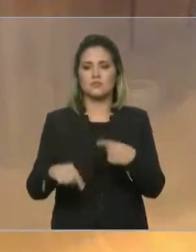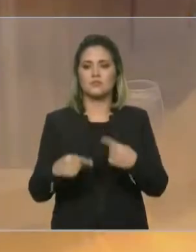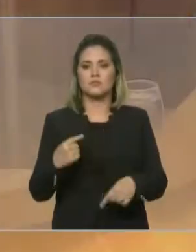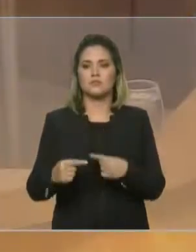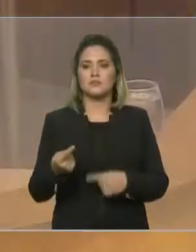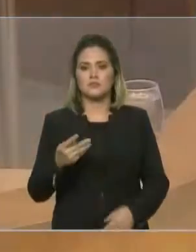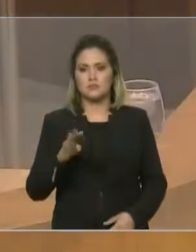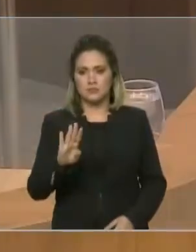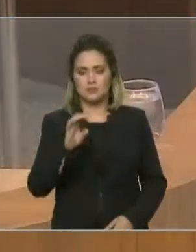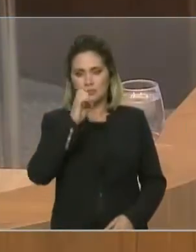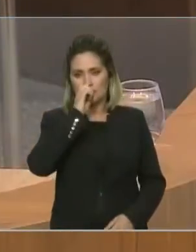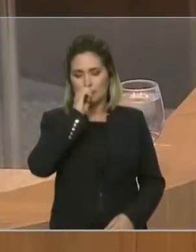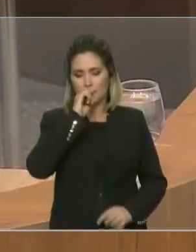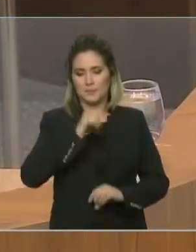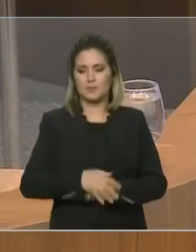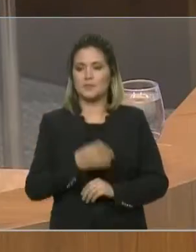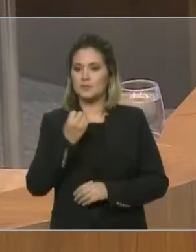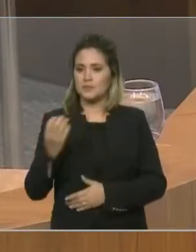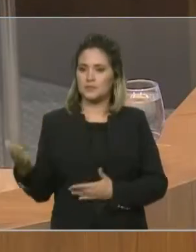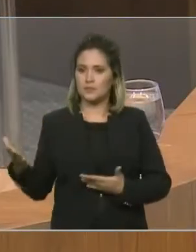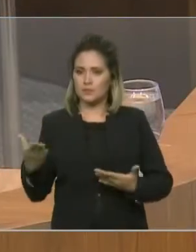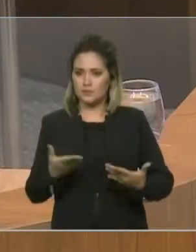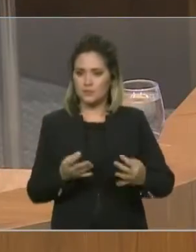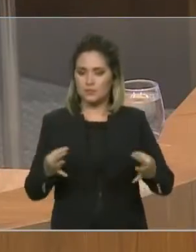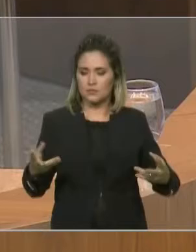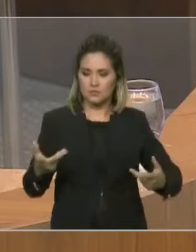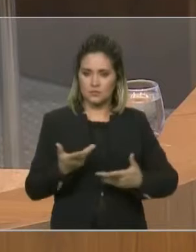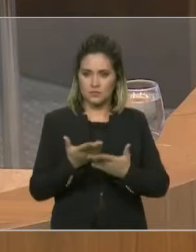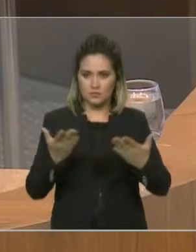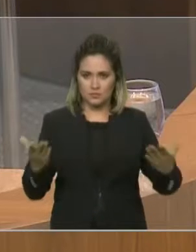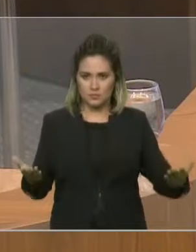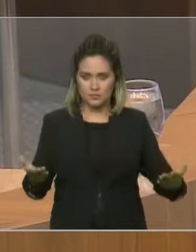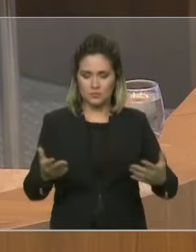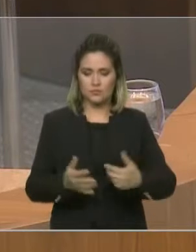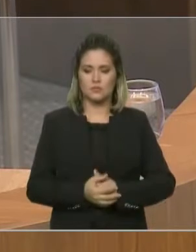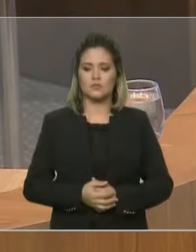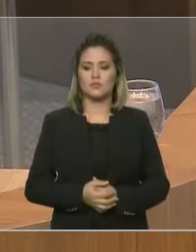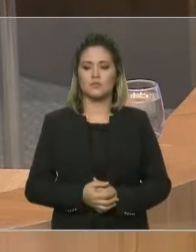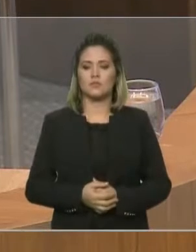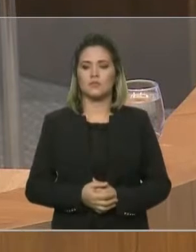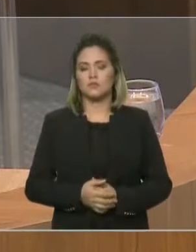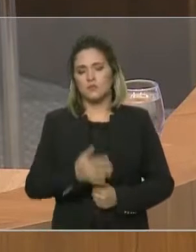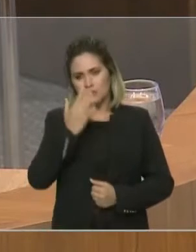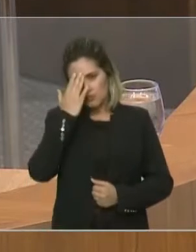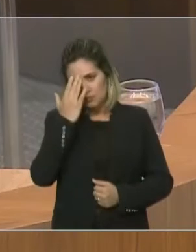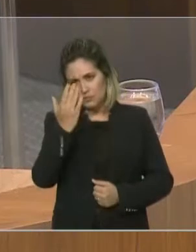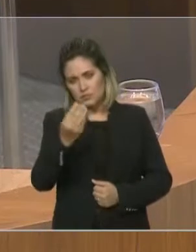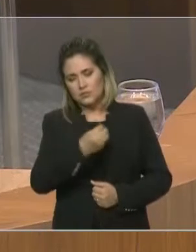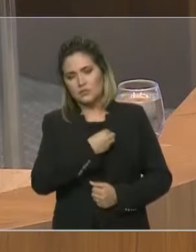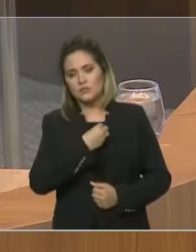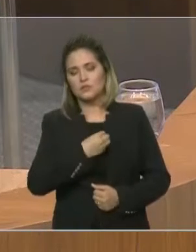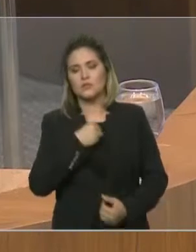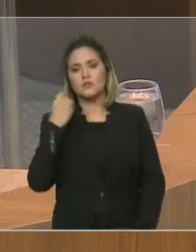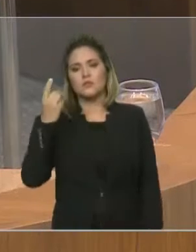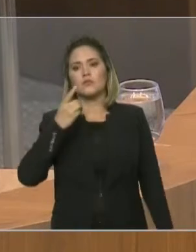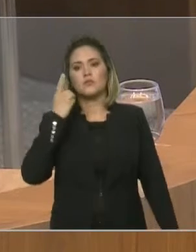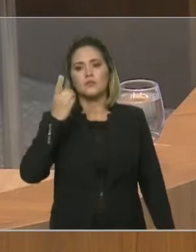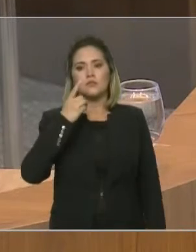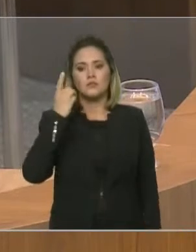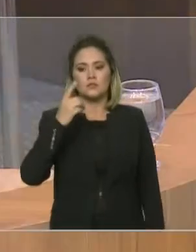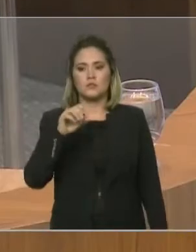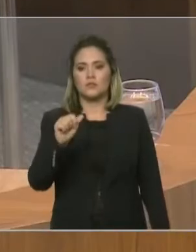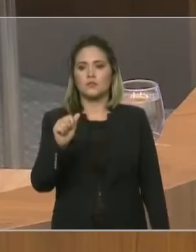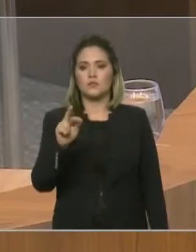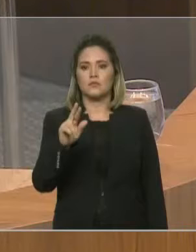casa. Quero também cumprimentar e agradecer a presença dos deputados